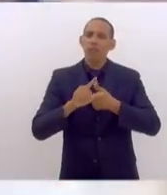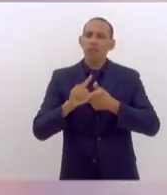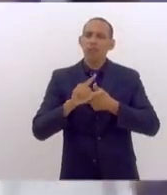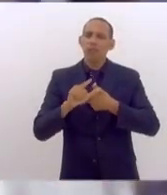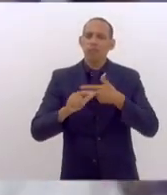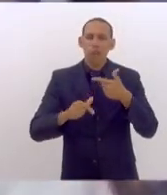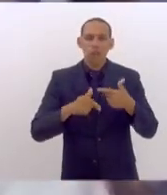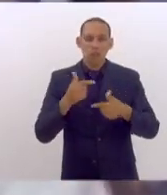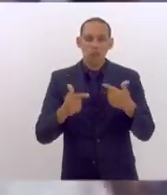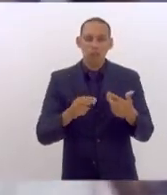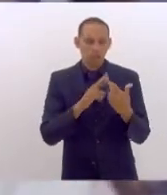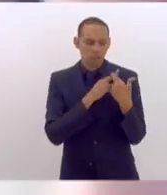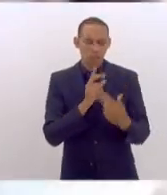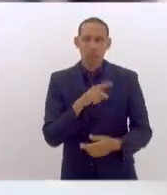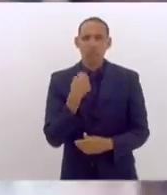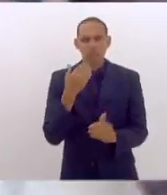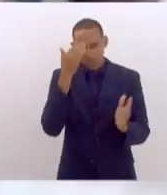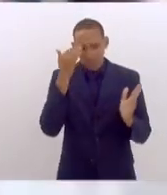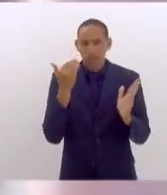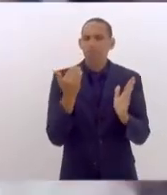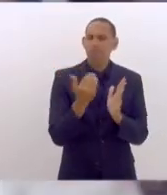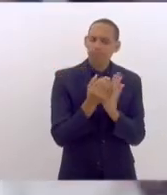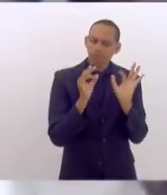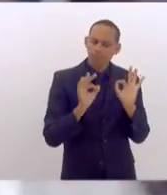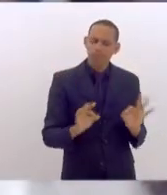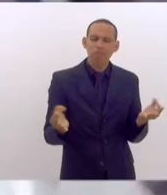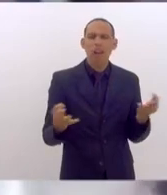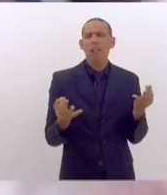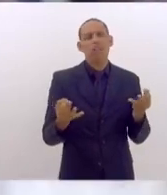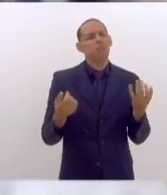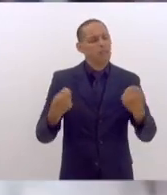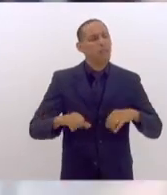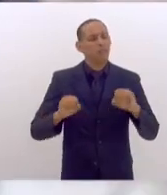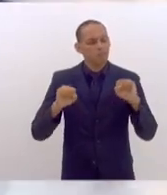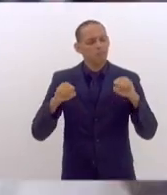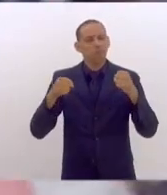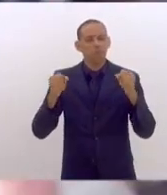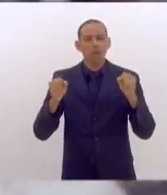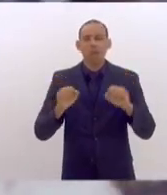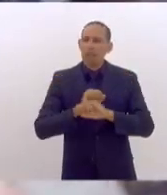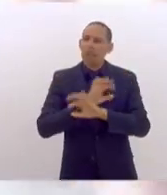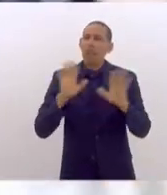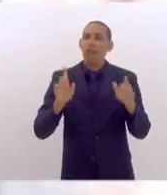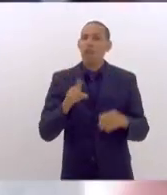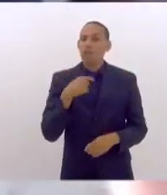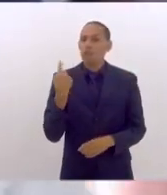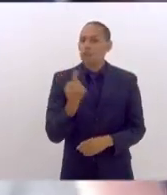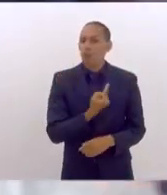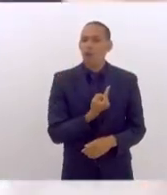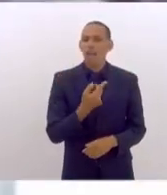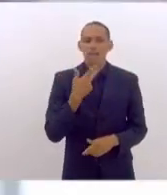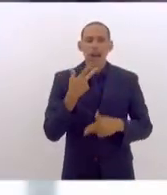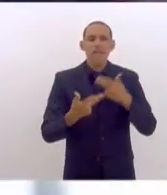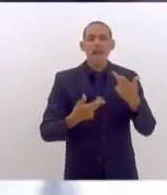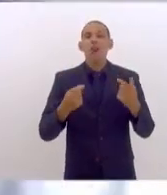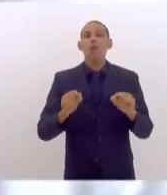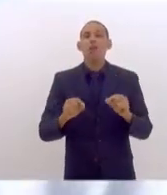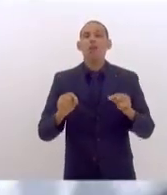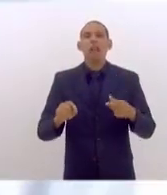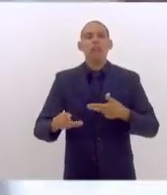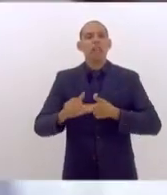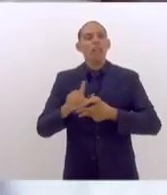o mais fria isso tem que ser ressaltados mas não podemos de forma alguma porque se fala muito